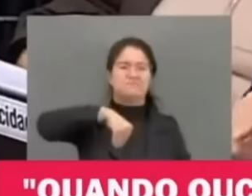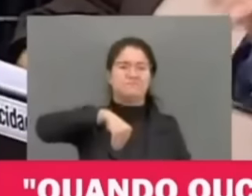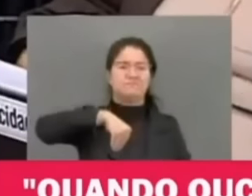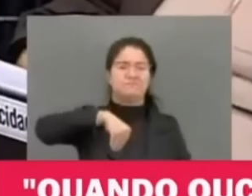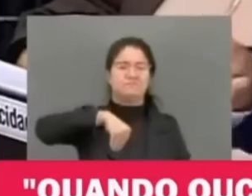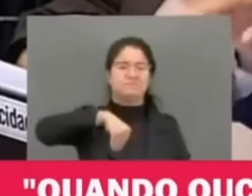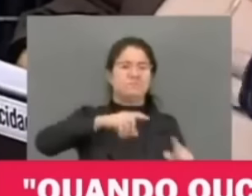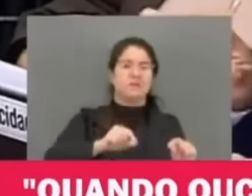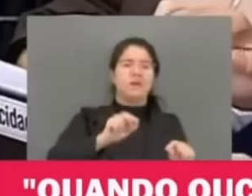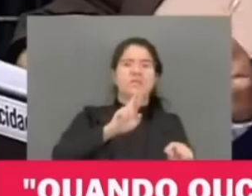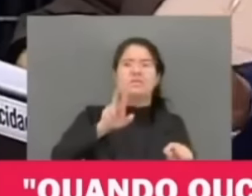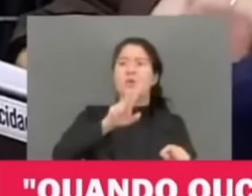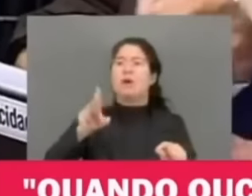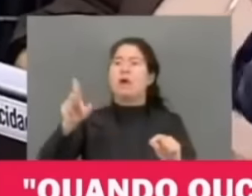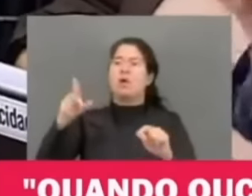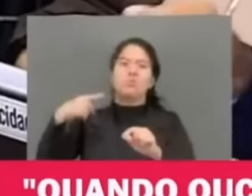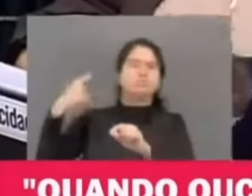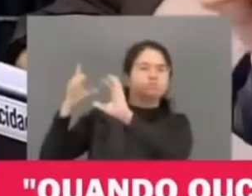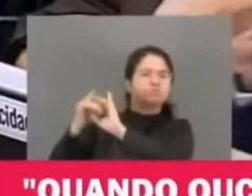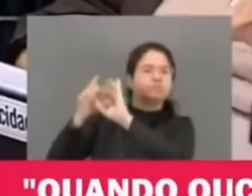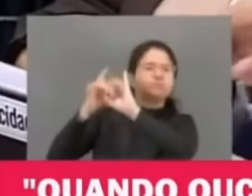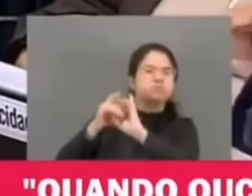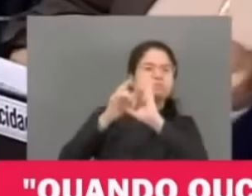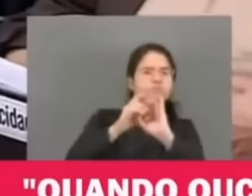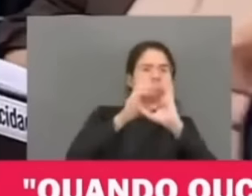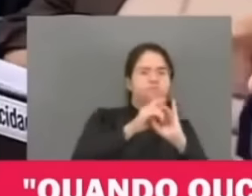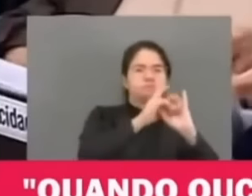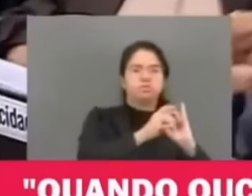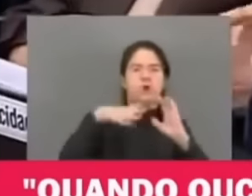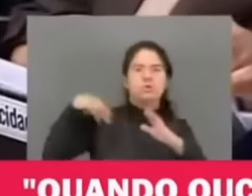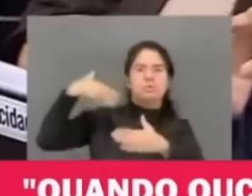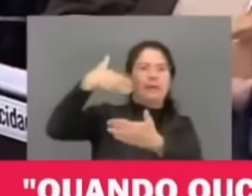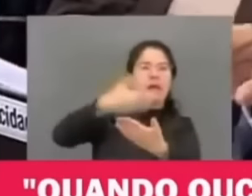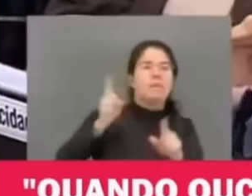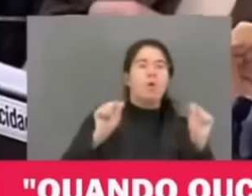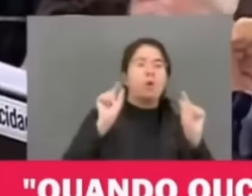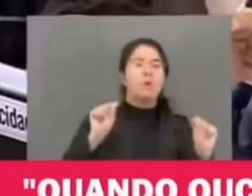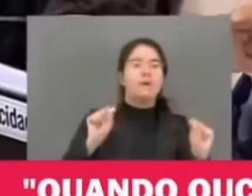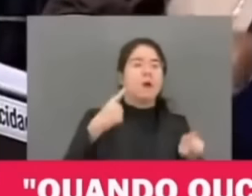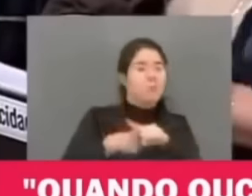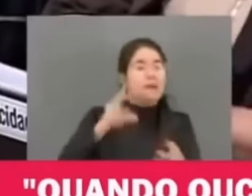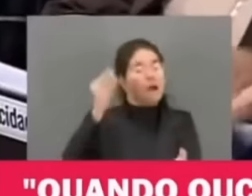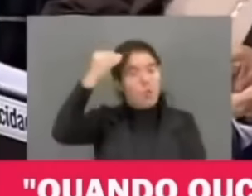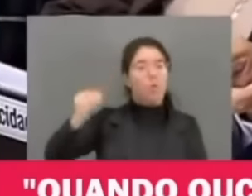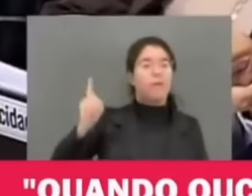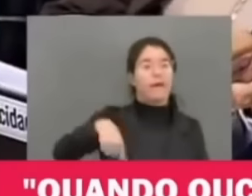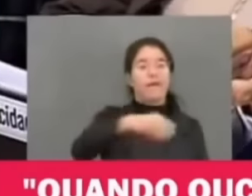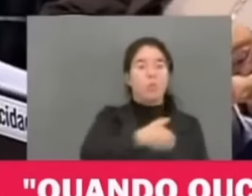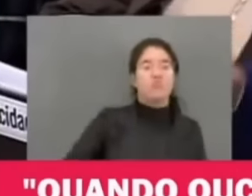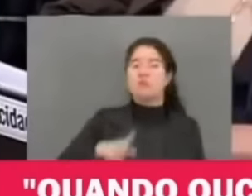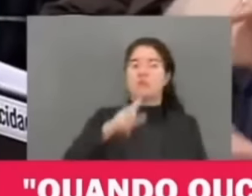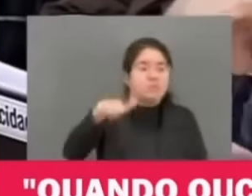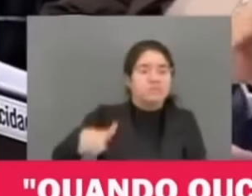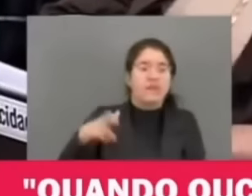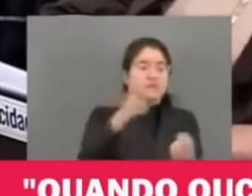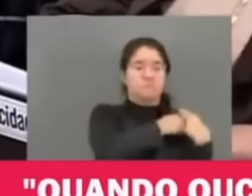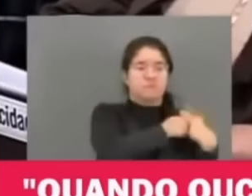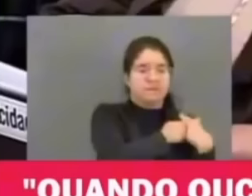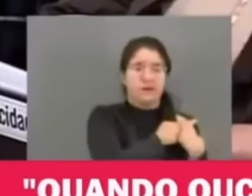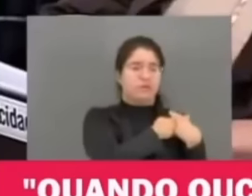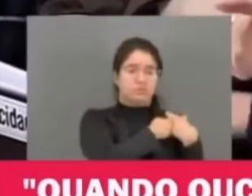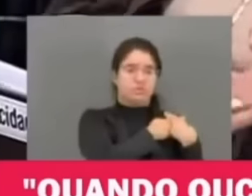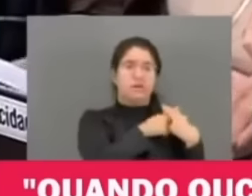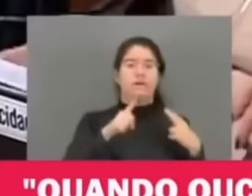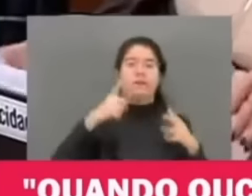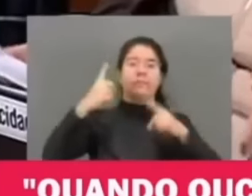Econômica foi em função da administração deste governo que tema engastar mais do que arrecada que é irresponsável que tá preocupado com a questão